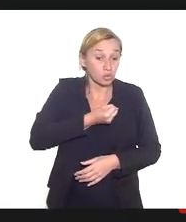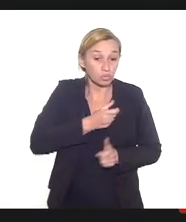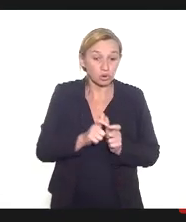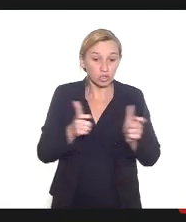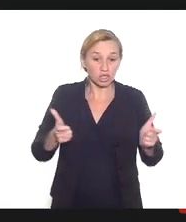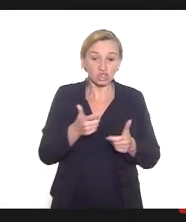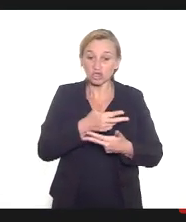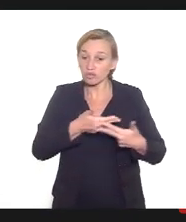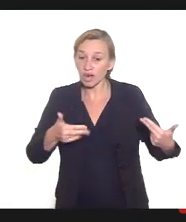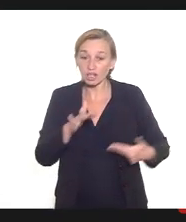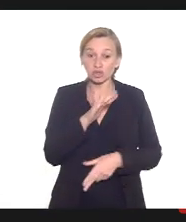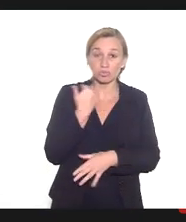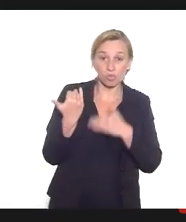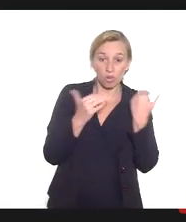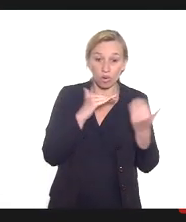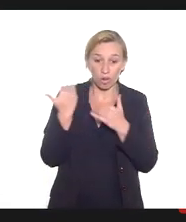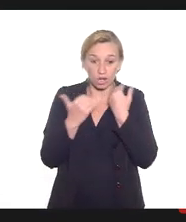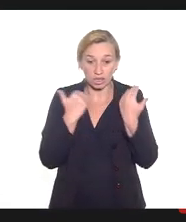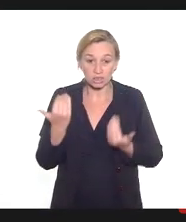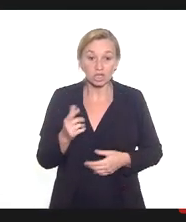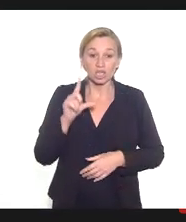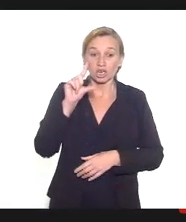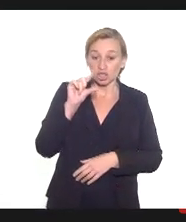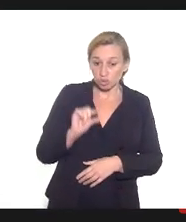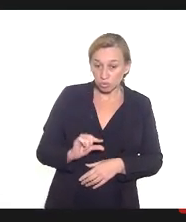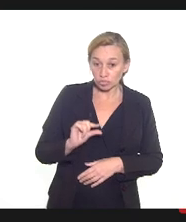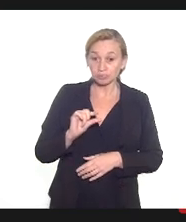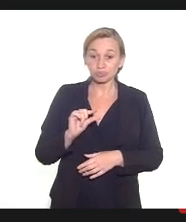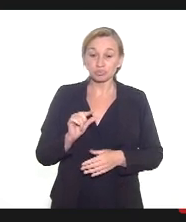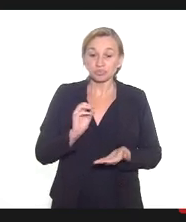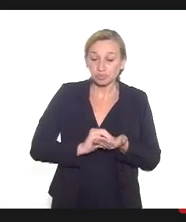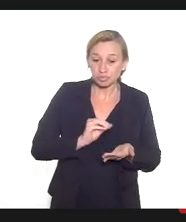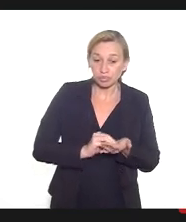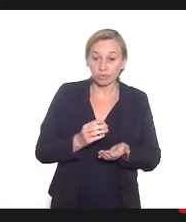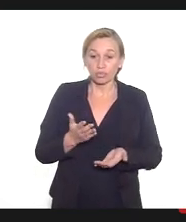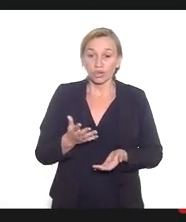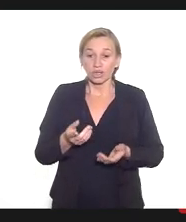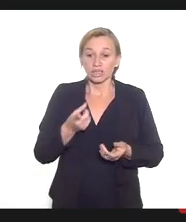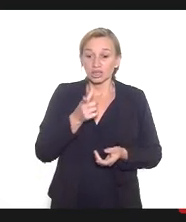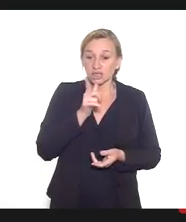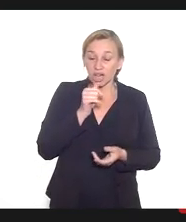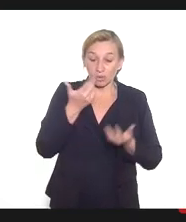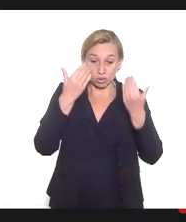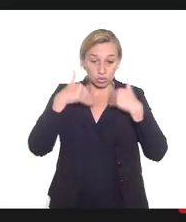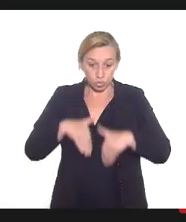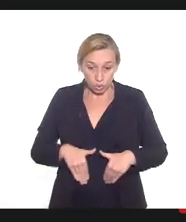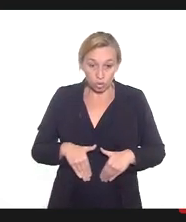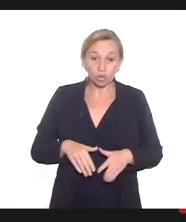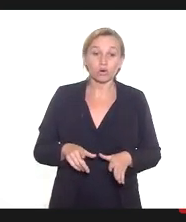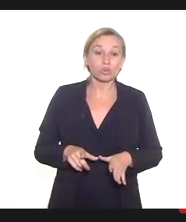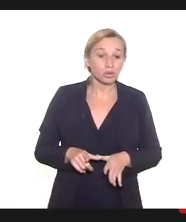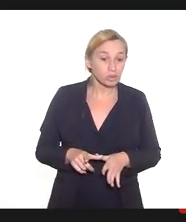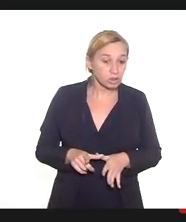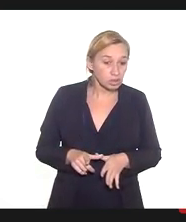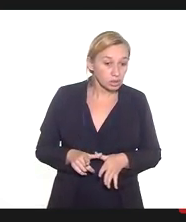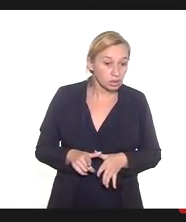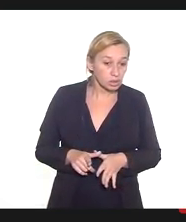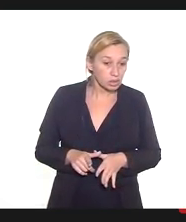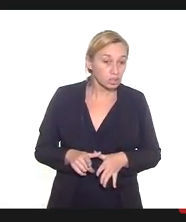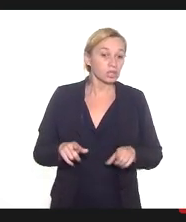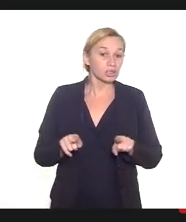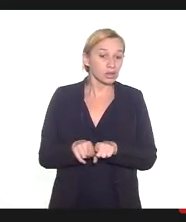de várias novidades de admissão entre ventilação mecânica de 6 cardíaco adverso doença tromboembólica